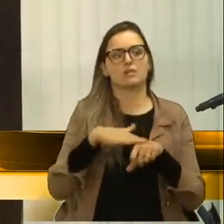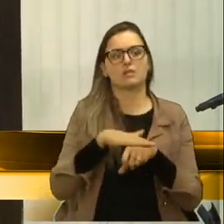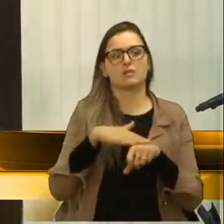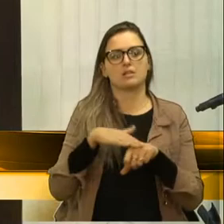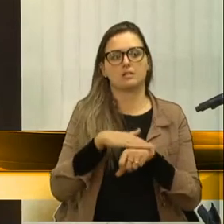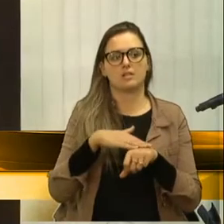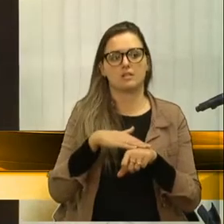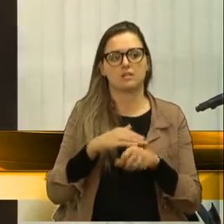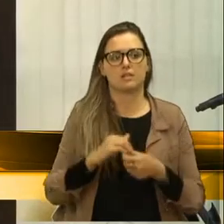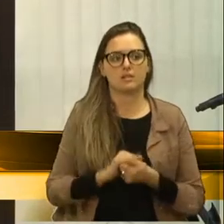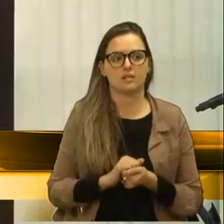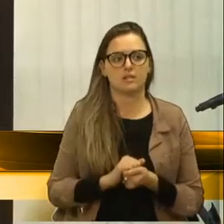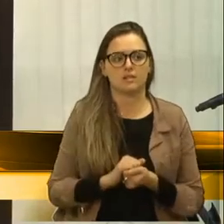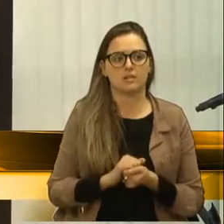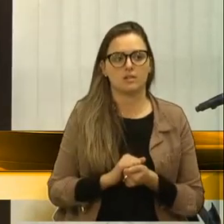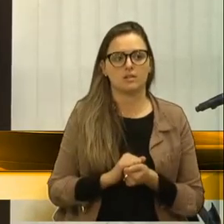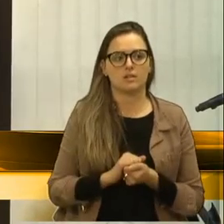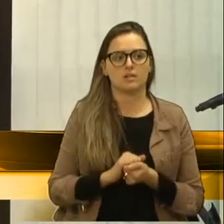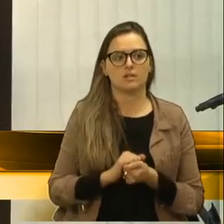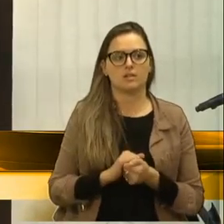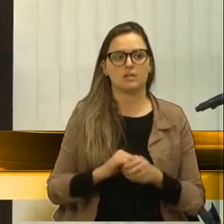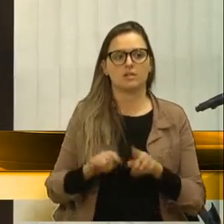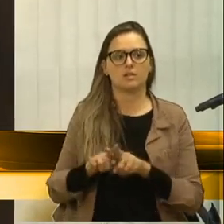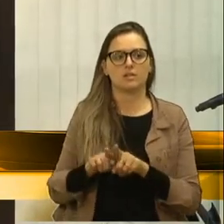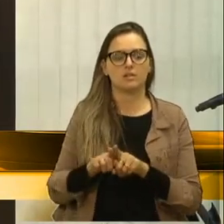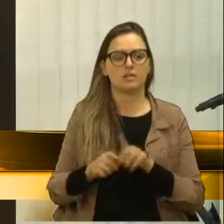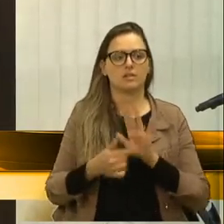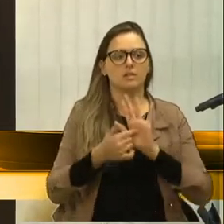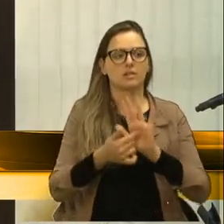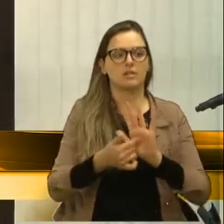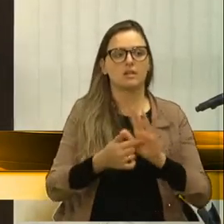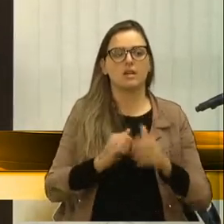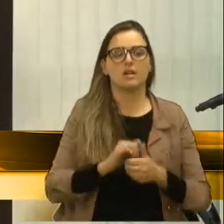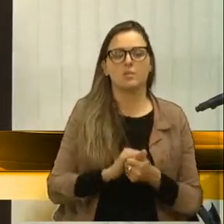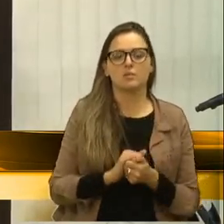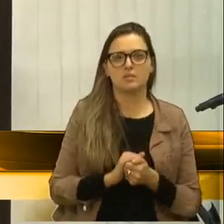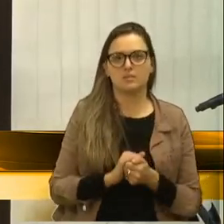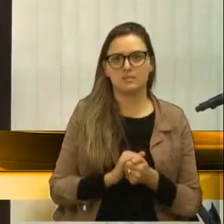discutido em reuniões exaustivas da mesa, em reunião de líderes,